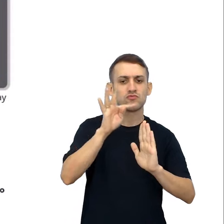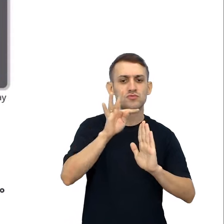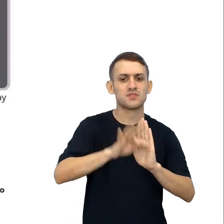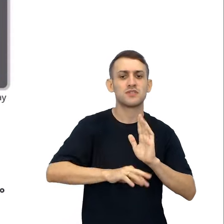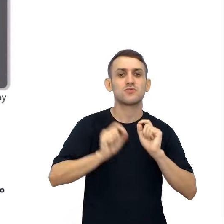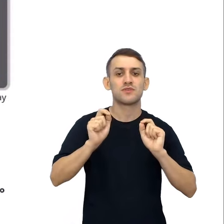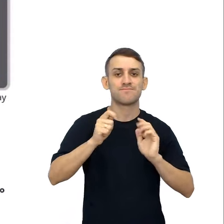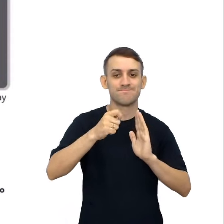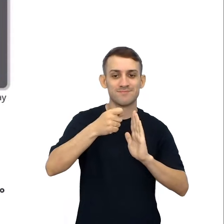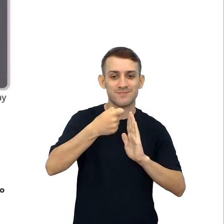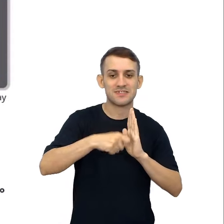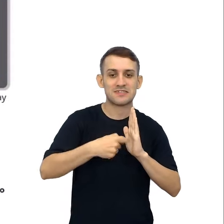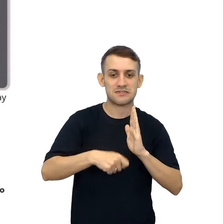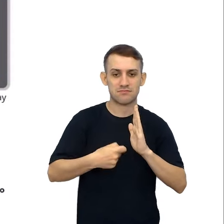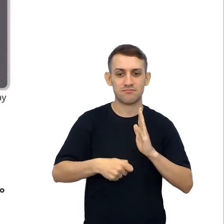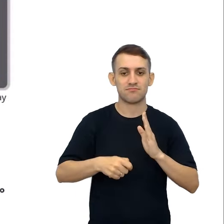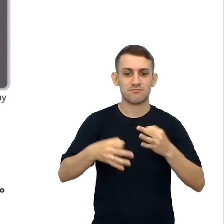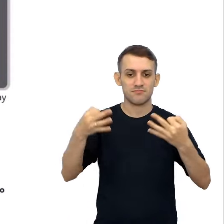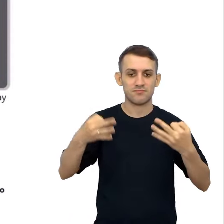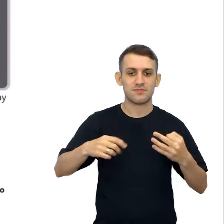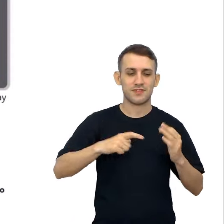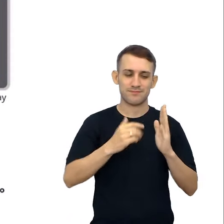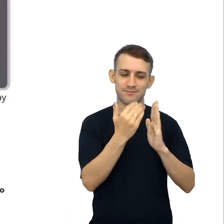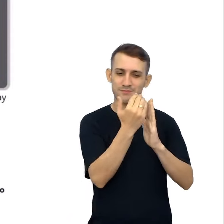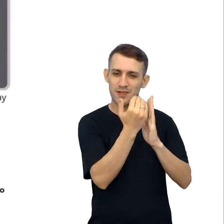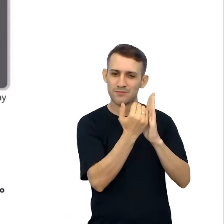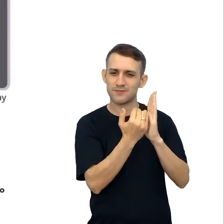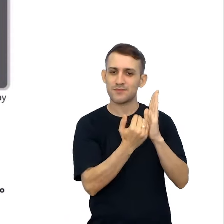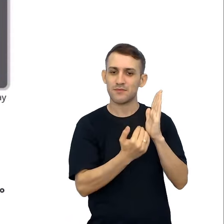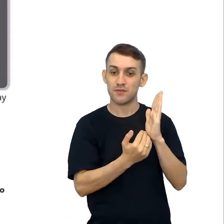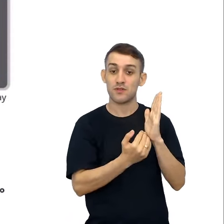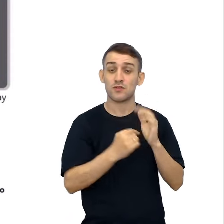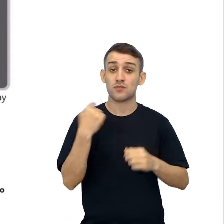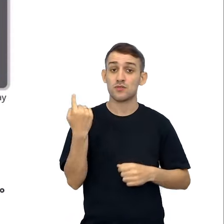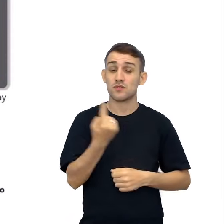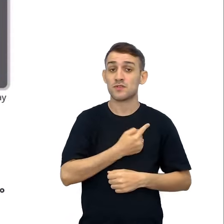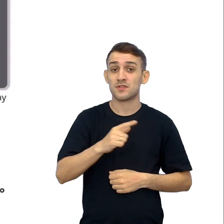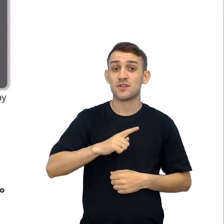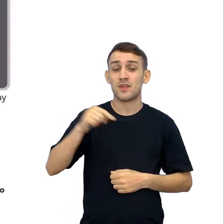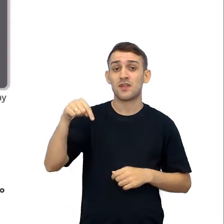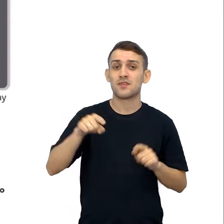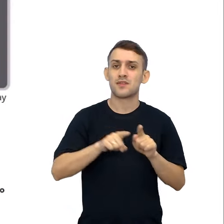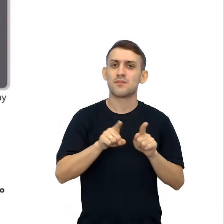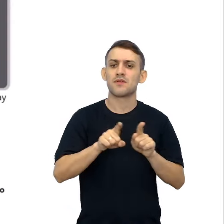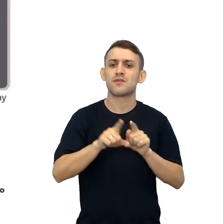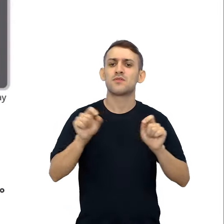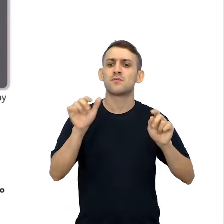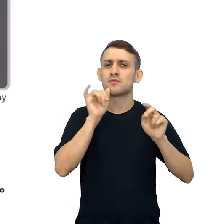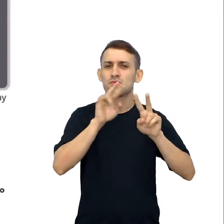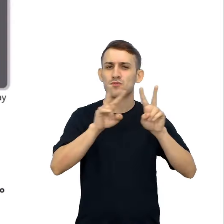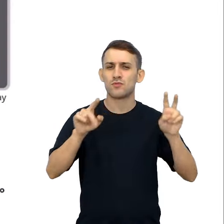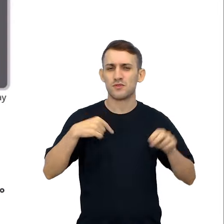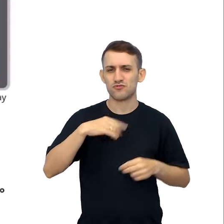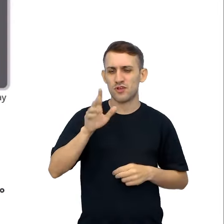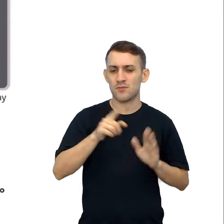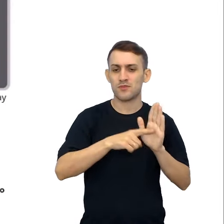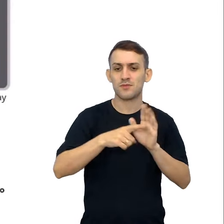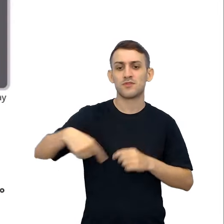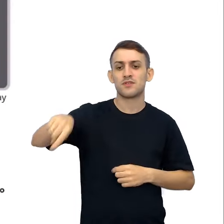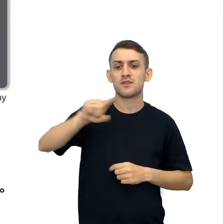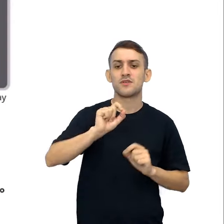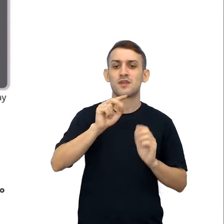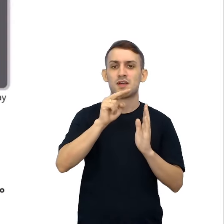escrita linearmente, né, linha a linha. Então, nós temos aqui também essa questão de que eu já mostrei aqui, a